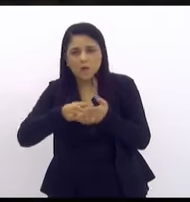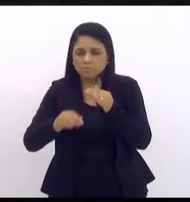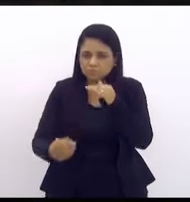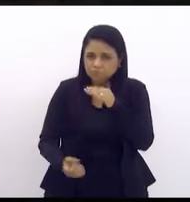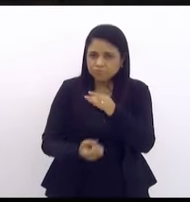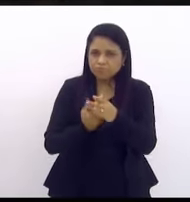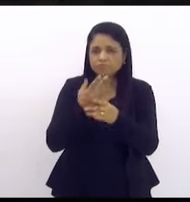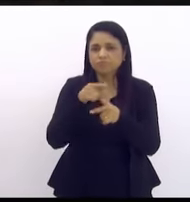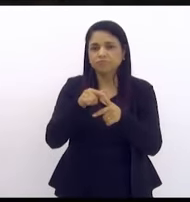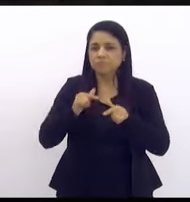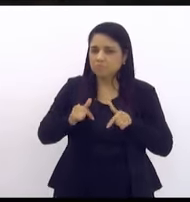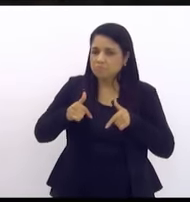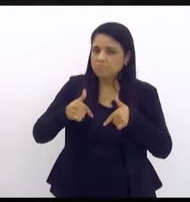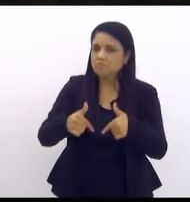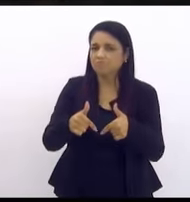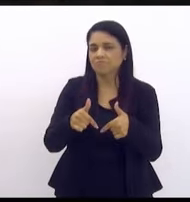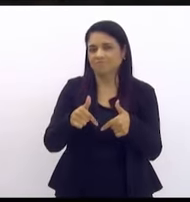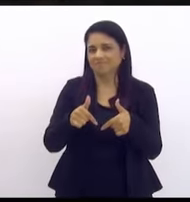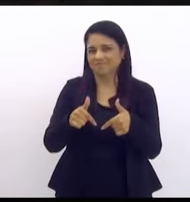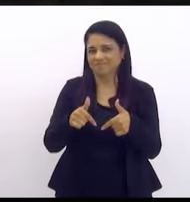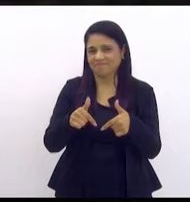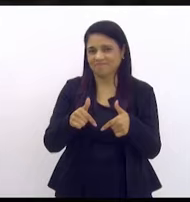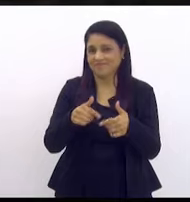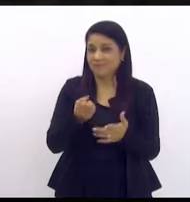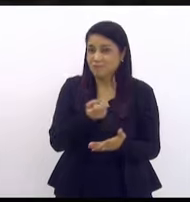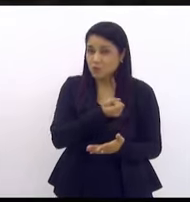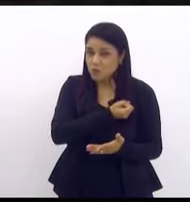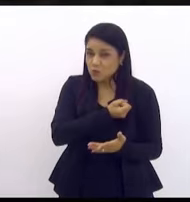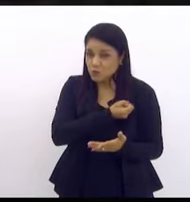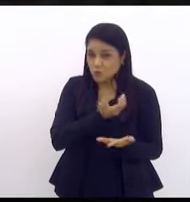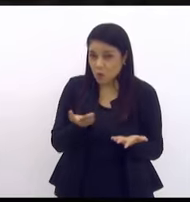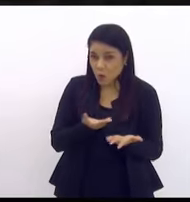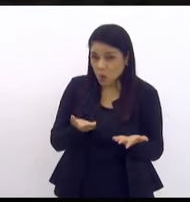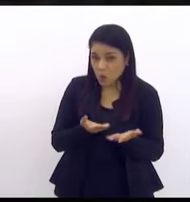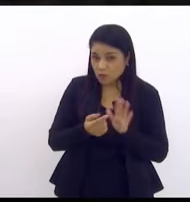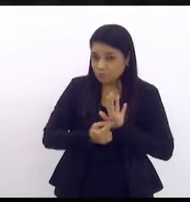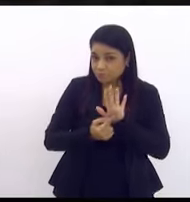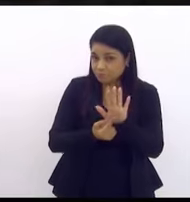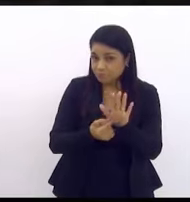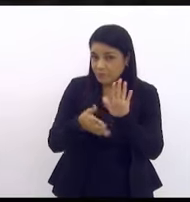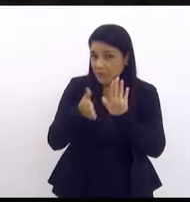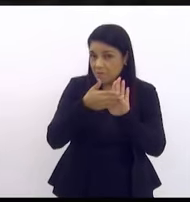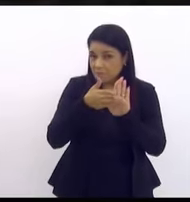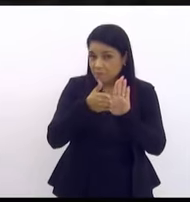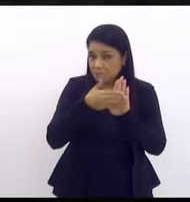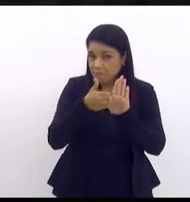implementação efetiva. Mas os números apresentados